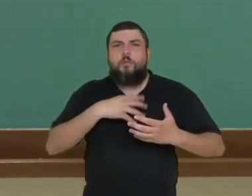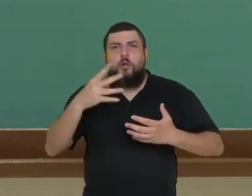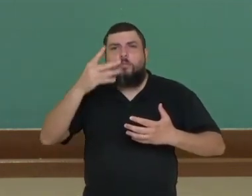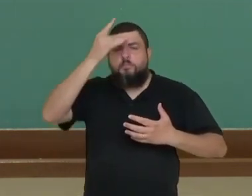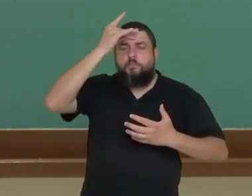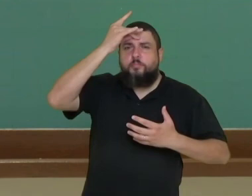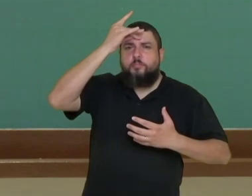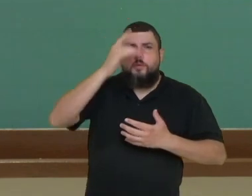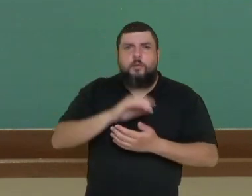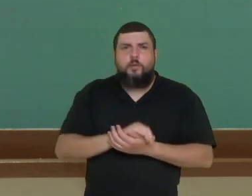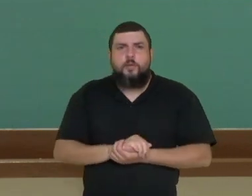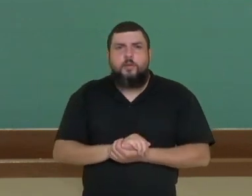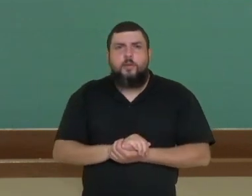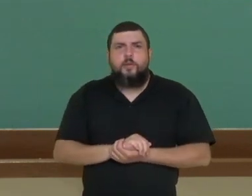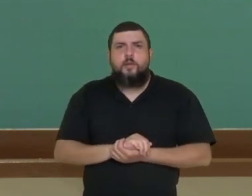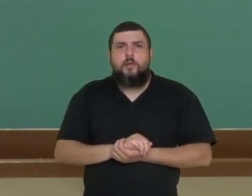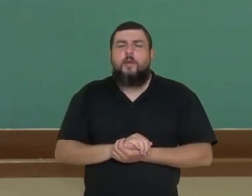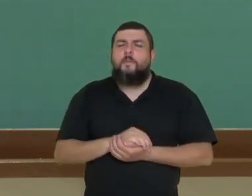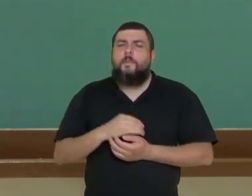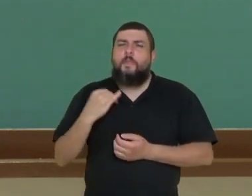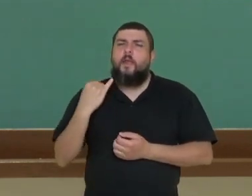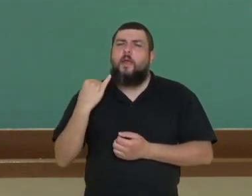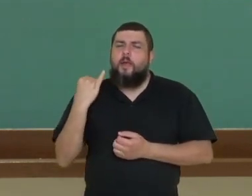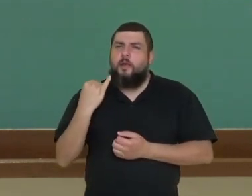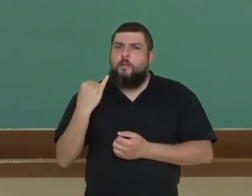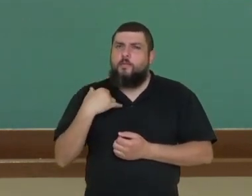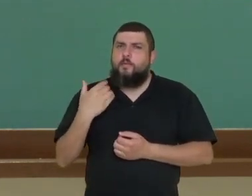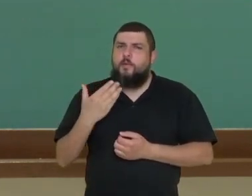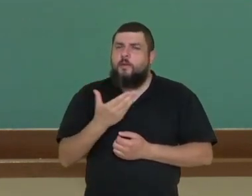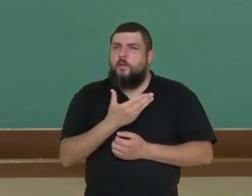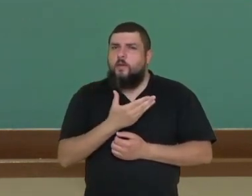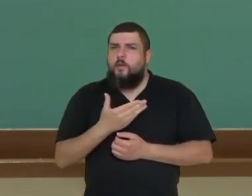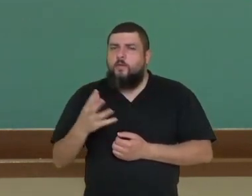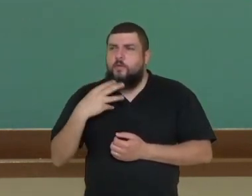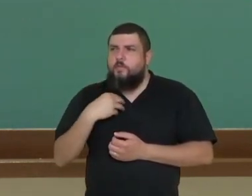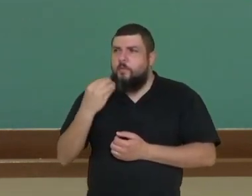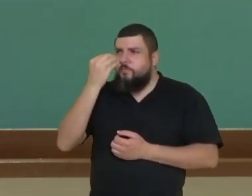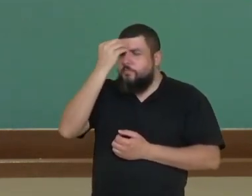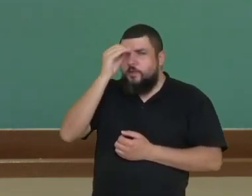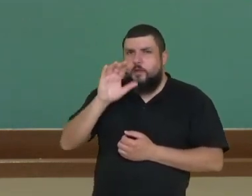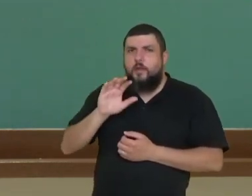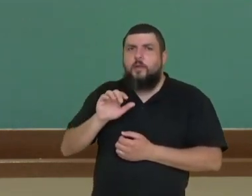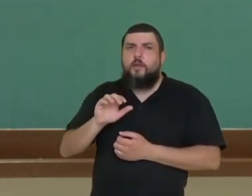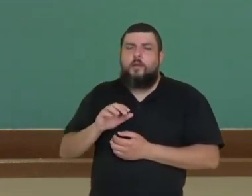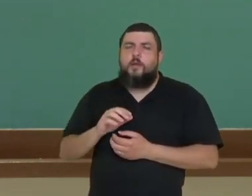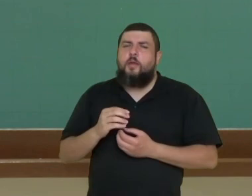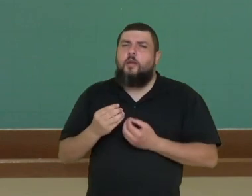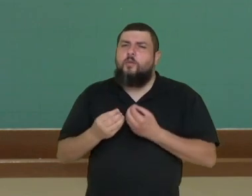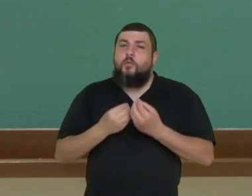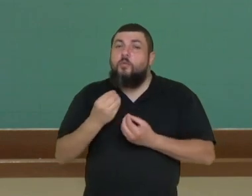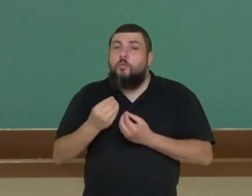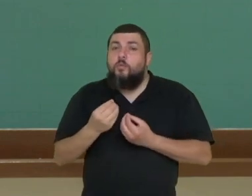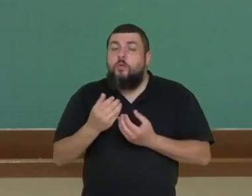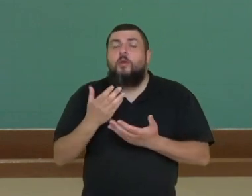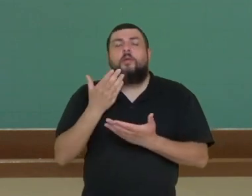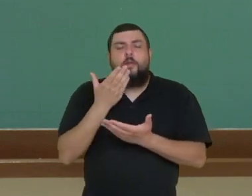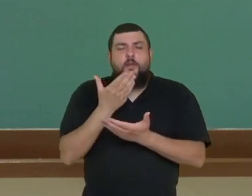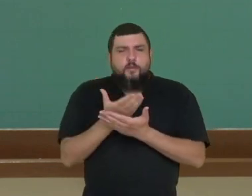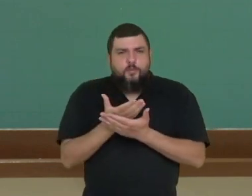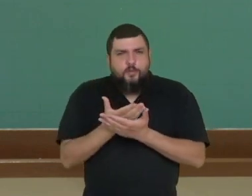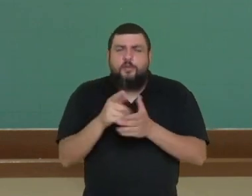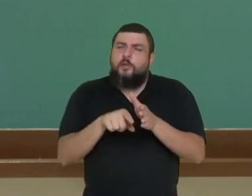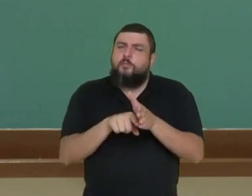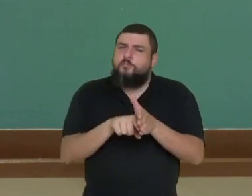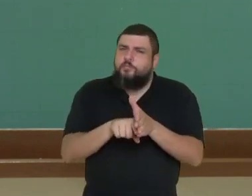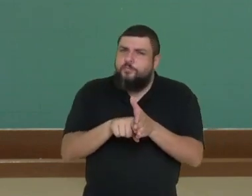aquilo. É impressionante. Muito importante vocês desconstruírem essas imagens. De que maneira, professor? Através da história, através da ciência, através do